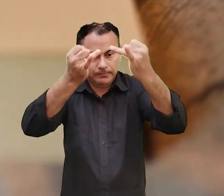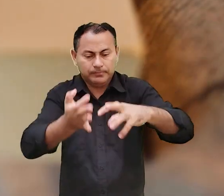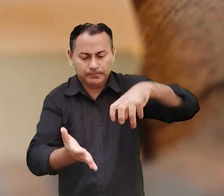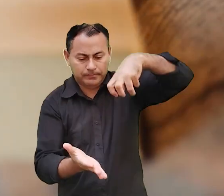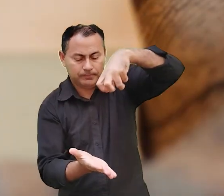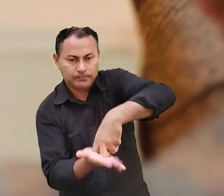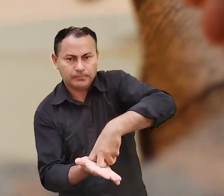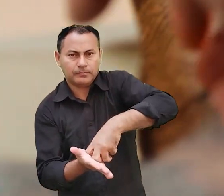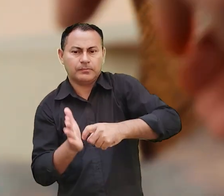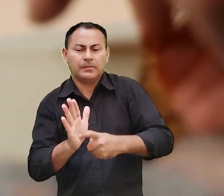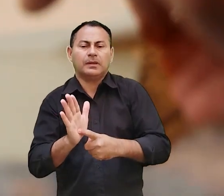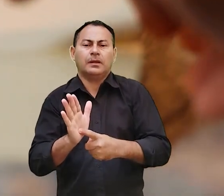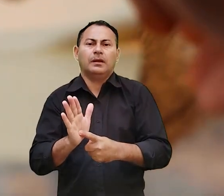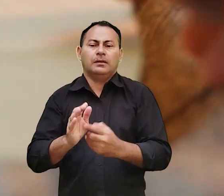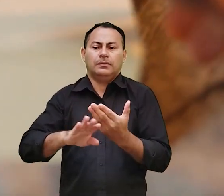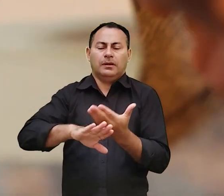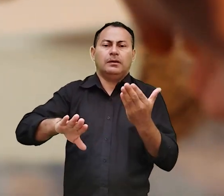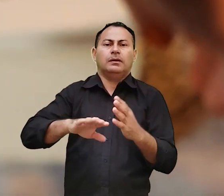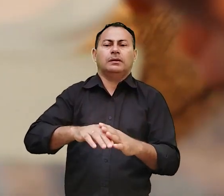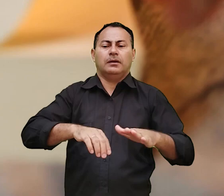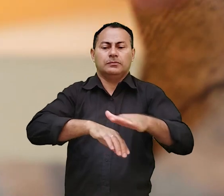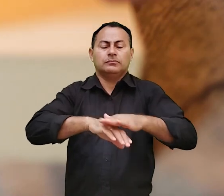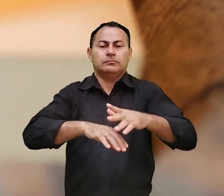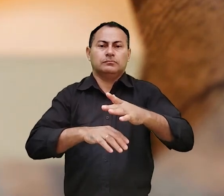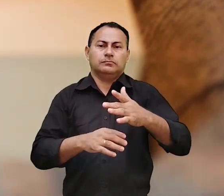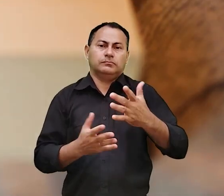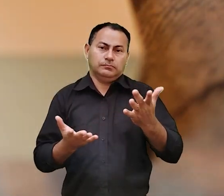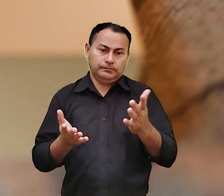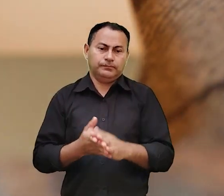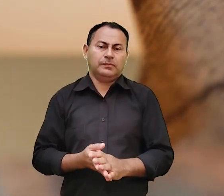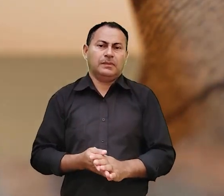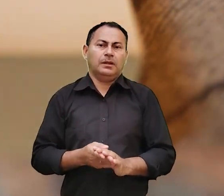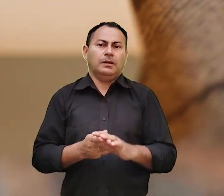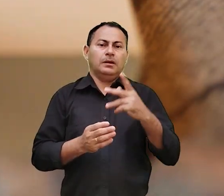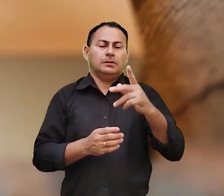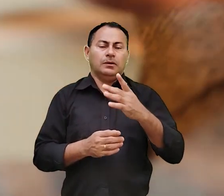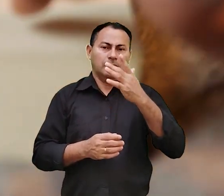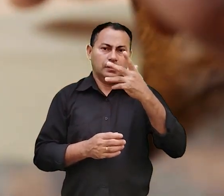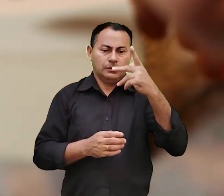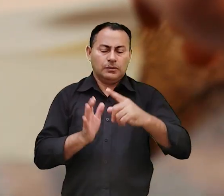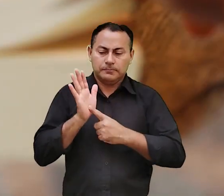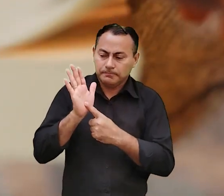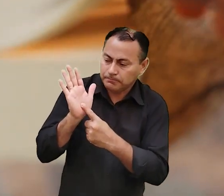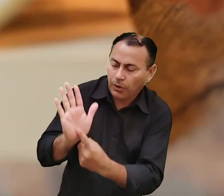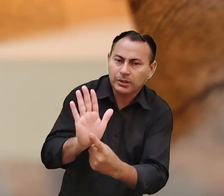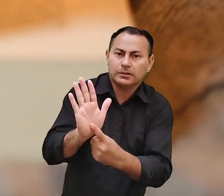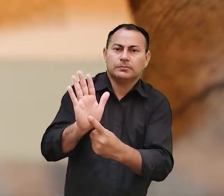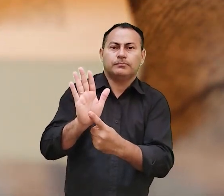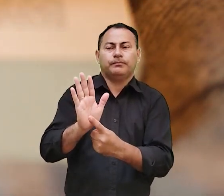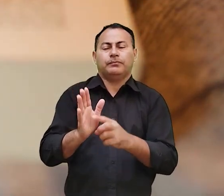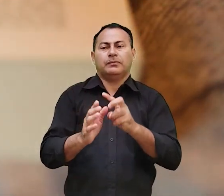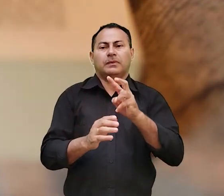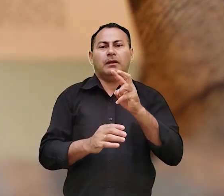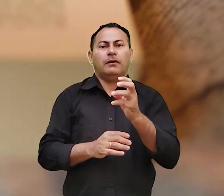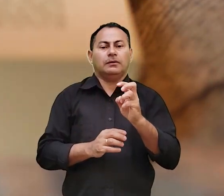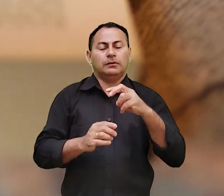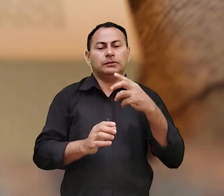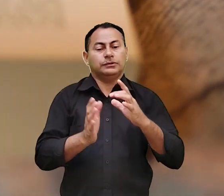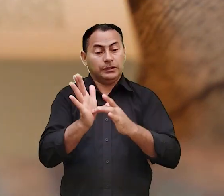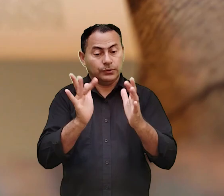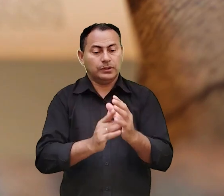explica que o castigo que nos trouxe a paz estava sobre ele, e pelas suas pisaduras